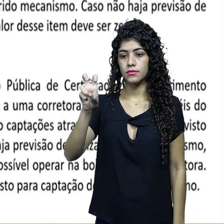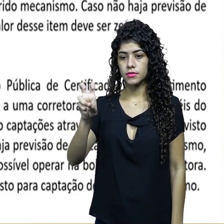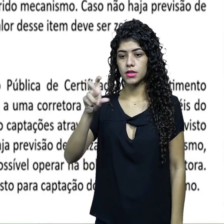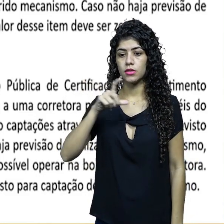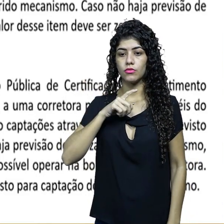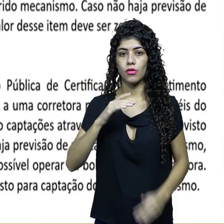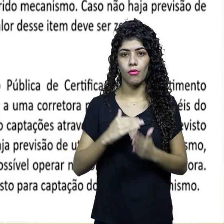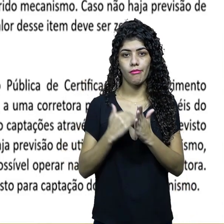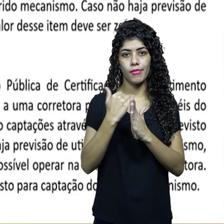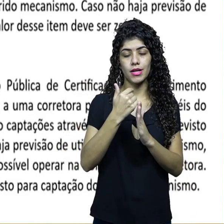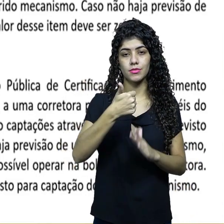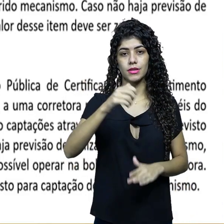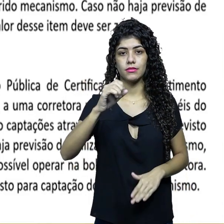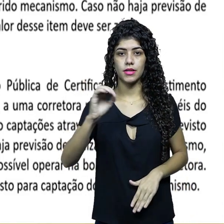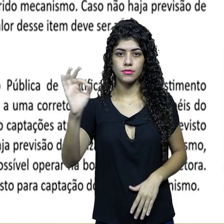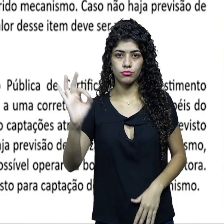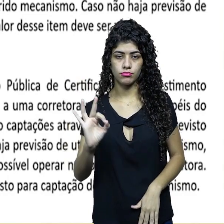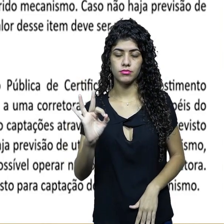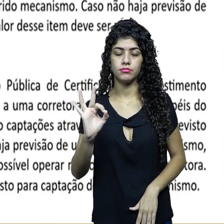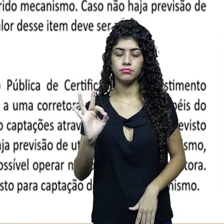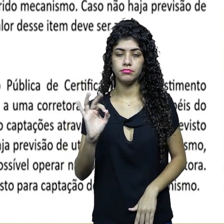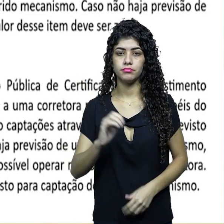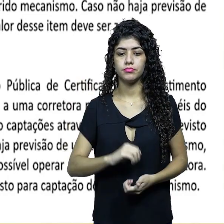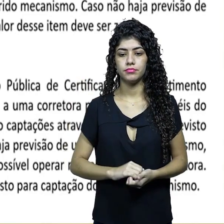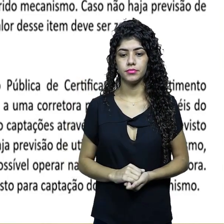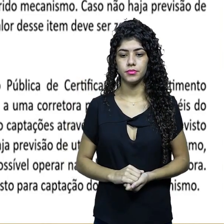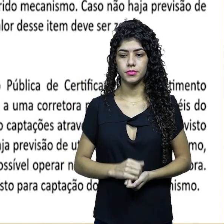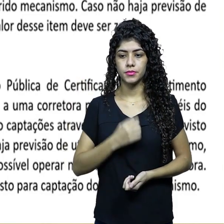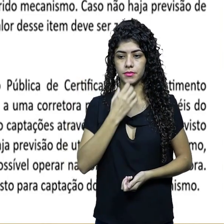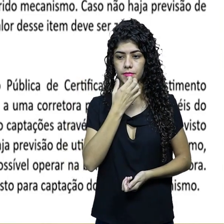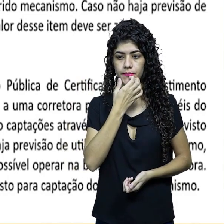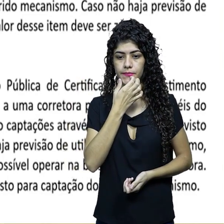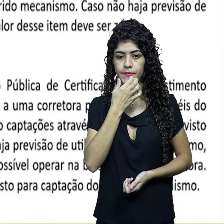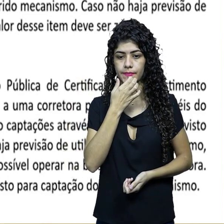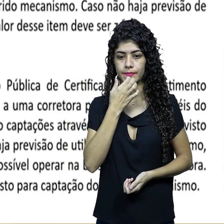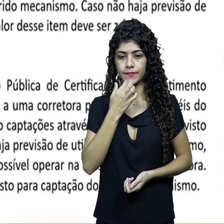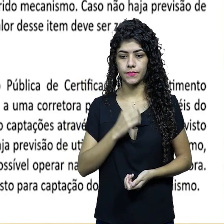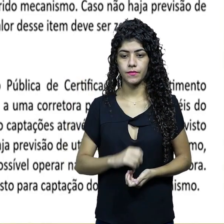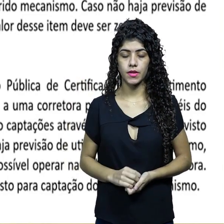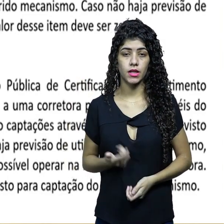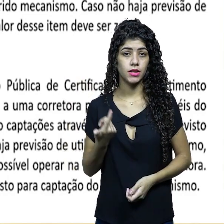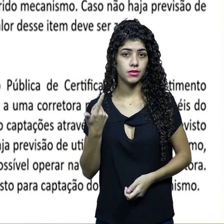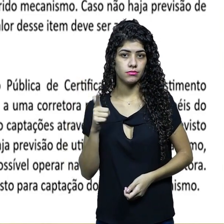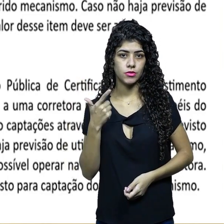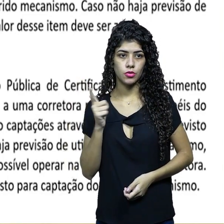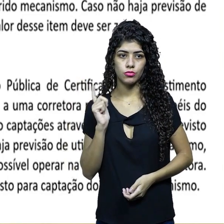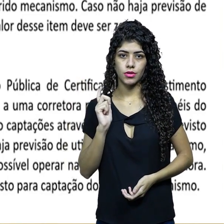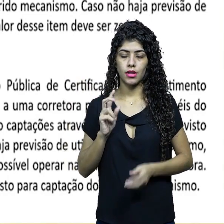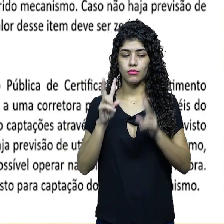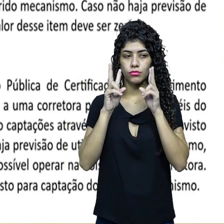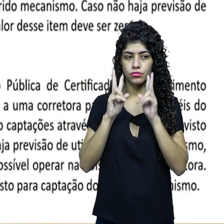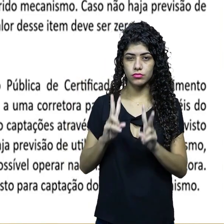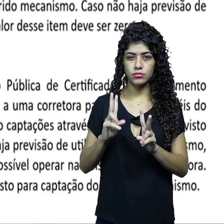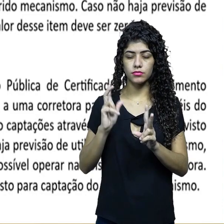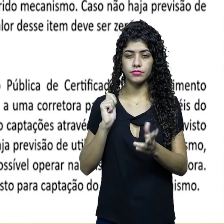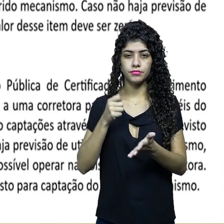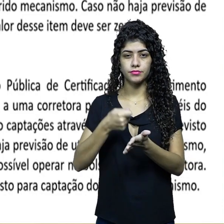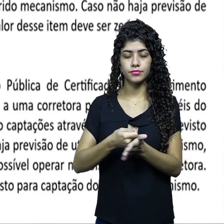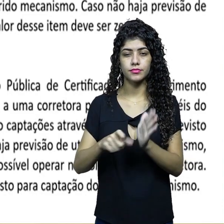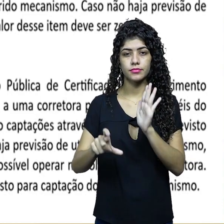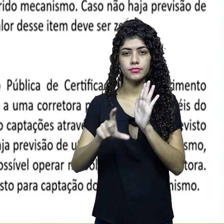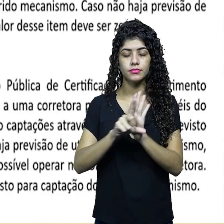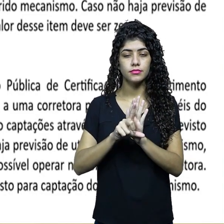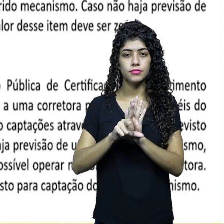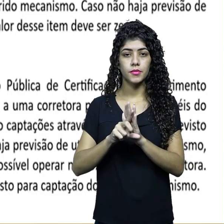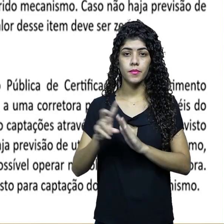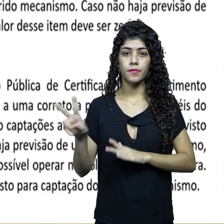máximo é de 10% do valor previsto para a captação do referido mecanismo. Caso não haja previsão de captação de recursos via